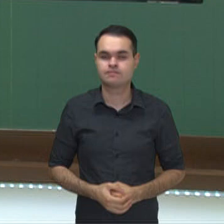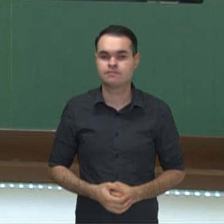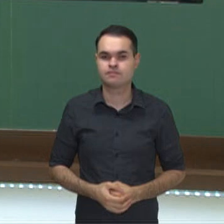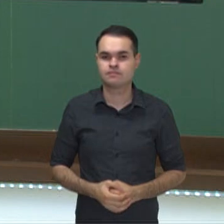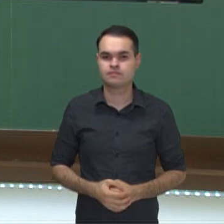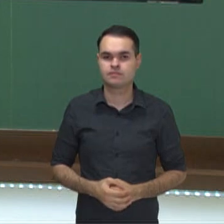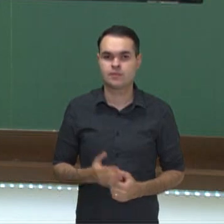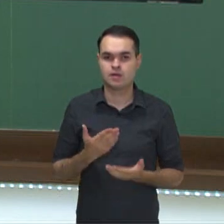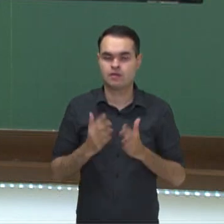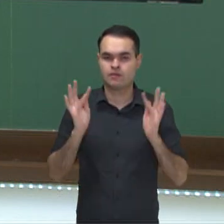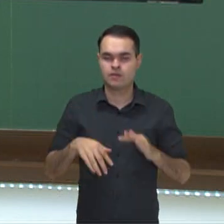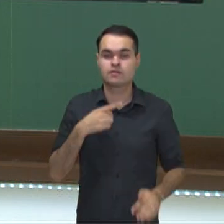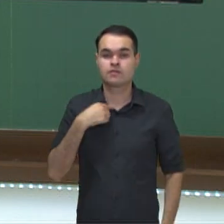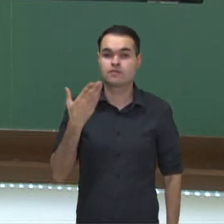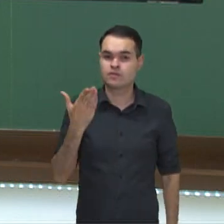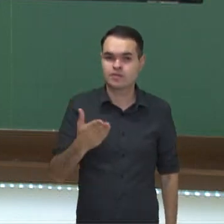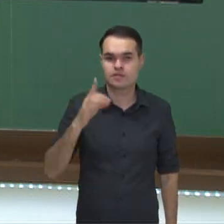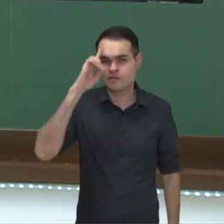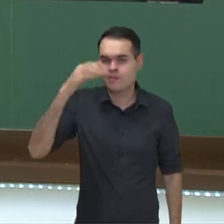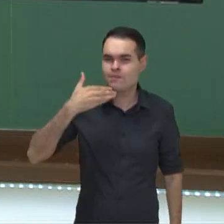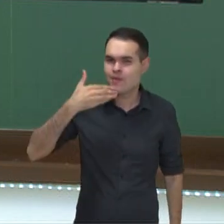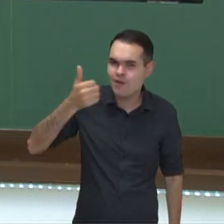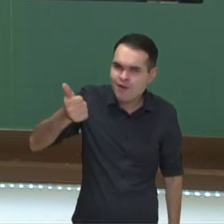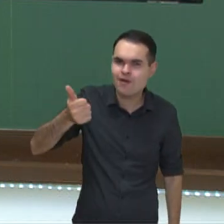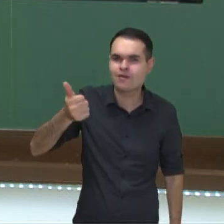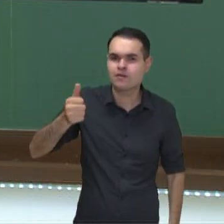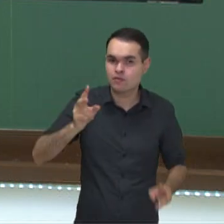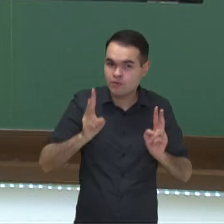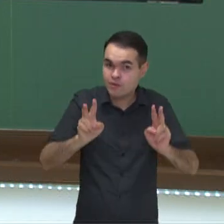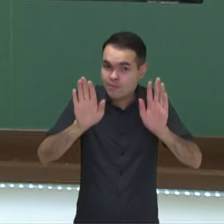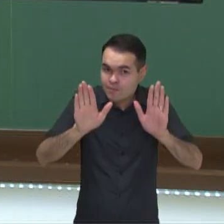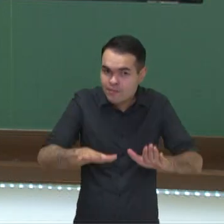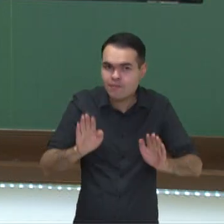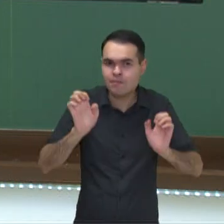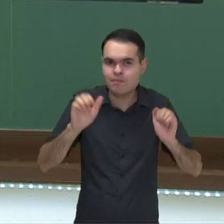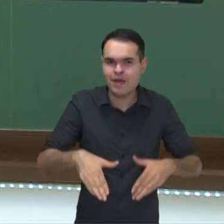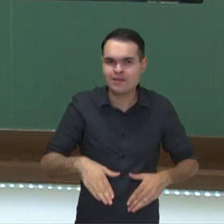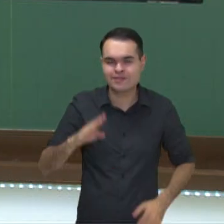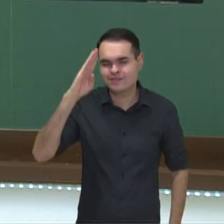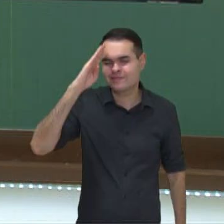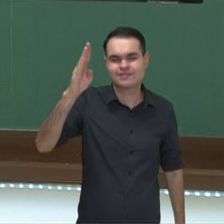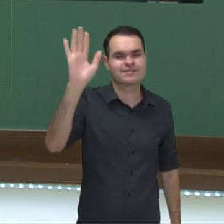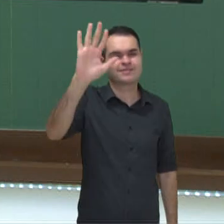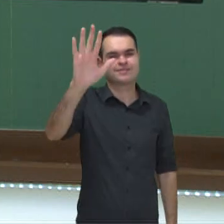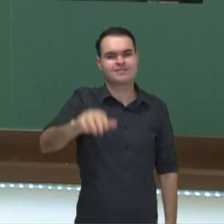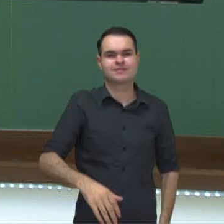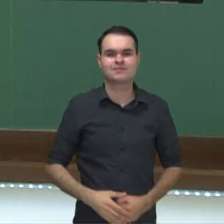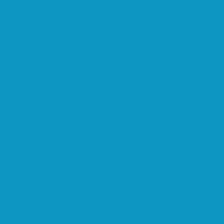Chegamos ao fim. Desejo a você dias melhores, continue bem e até a próxima!